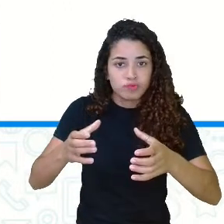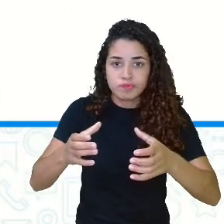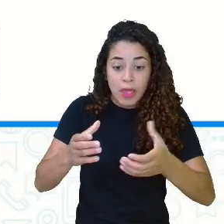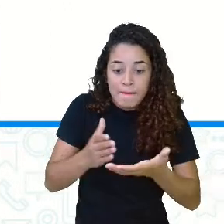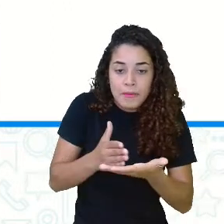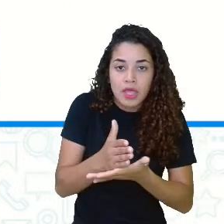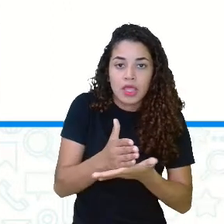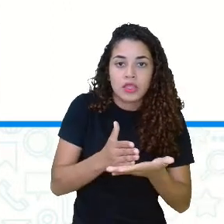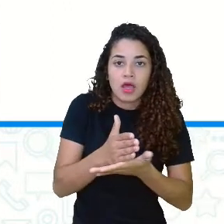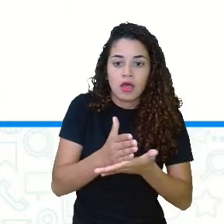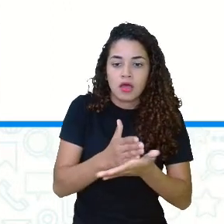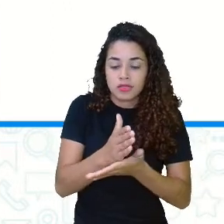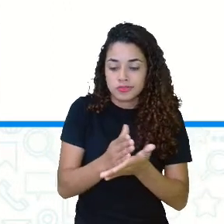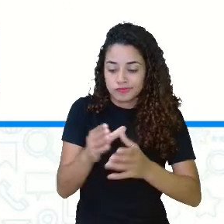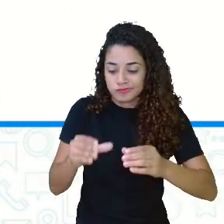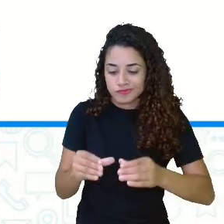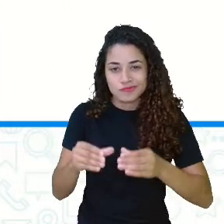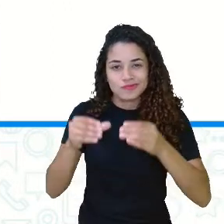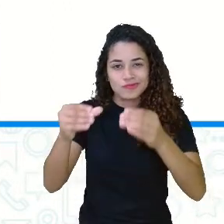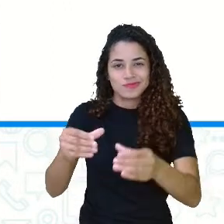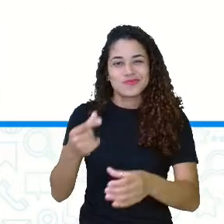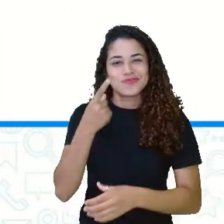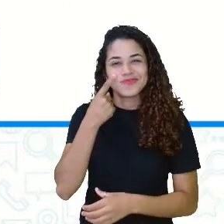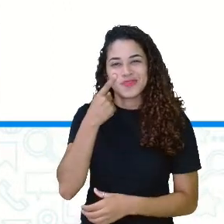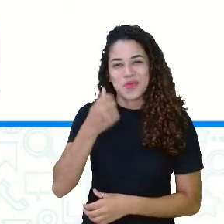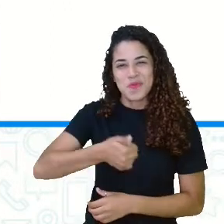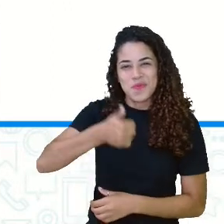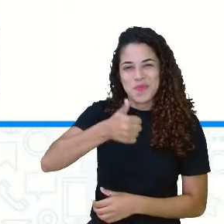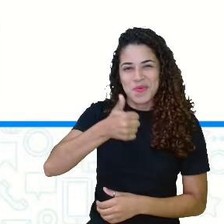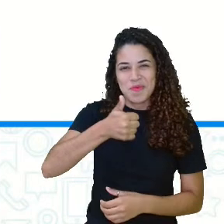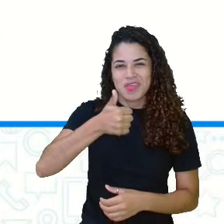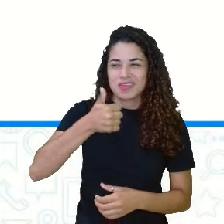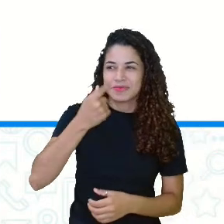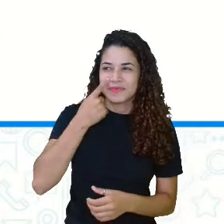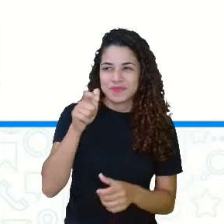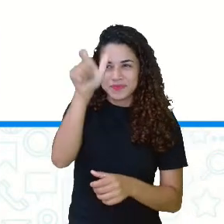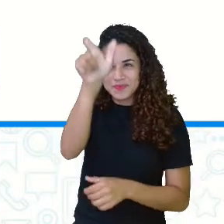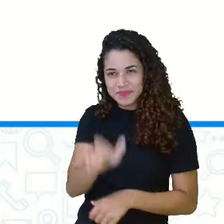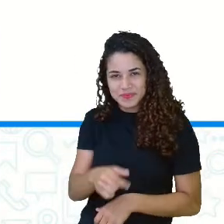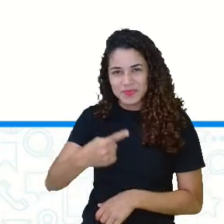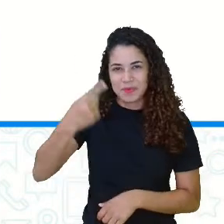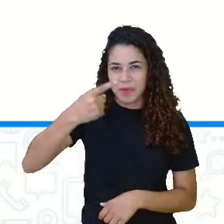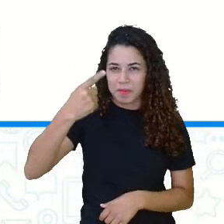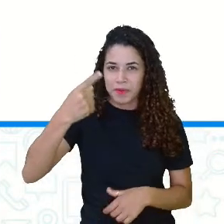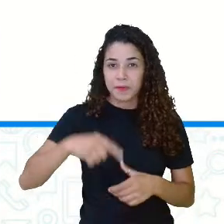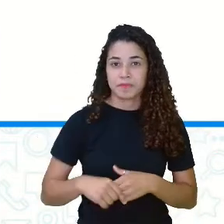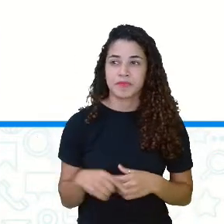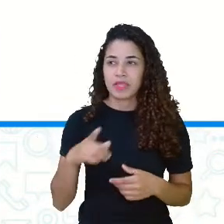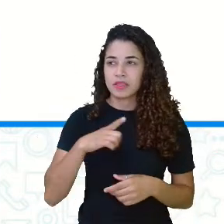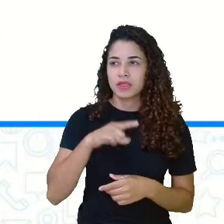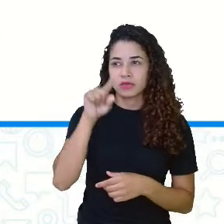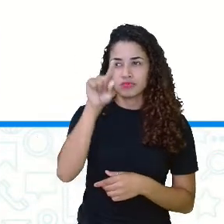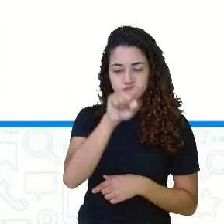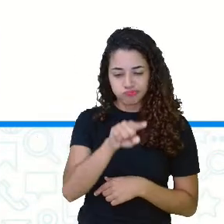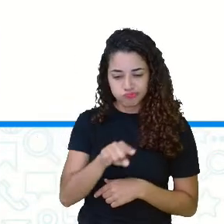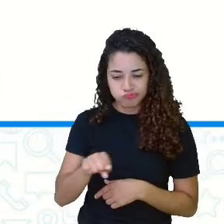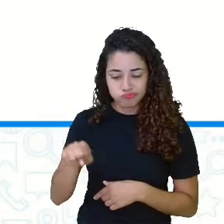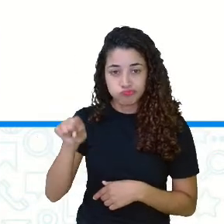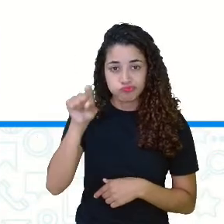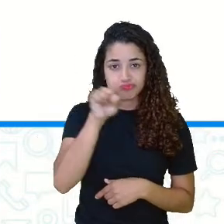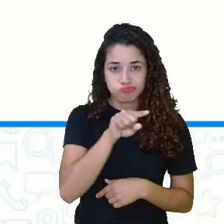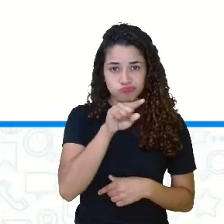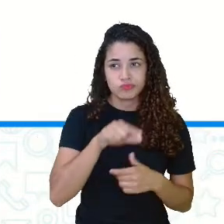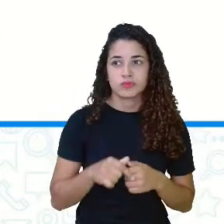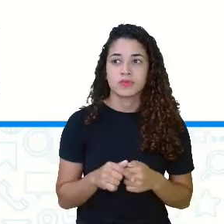Aí vocês estão vendo a primeira parte. A primeira parte eu tenho um círculo e nesse círculo